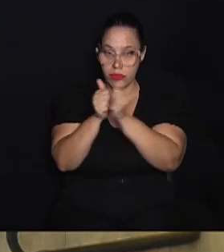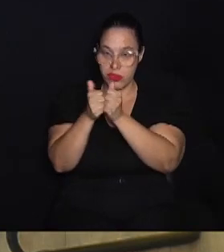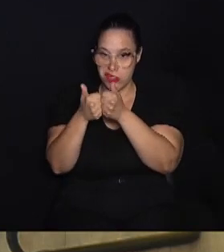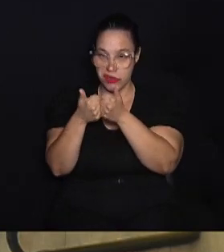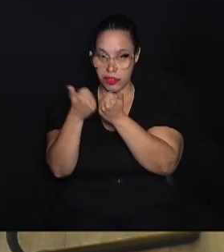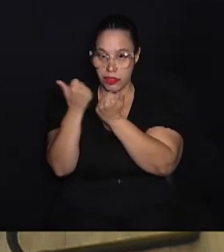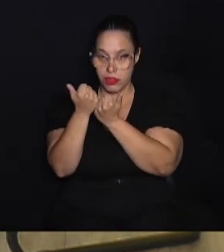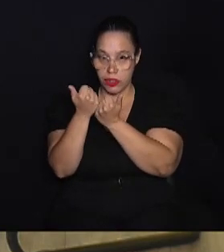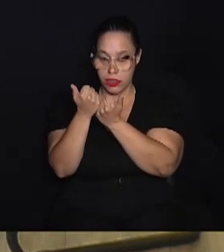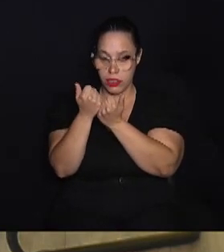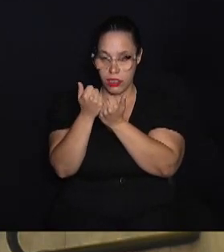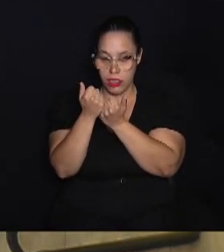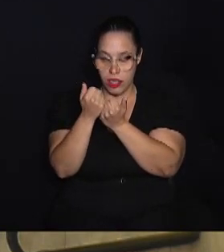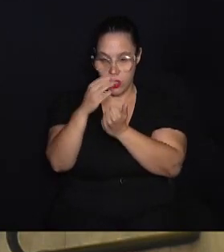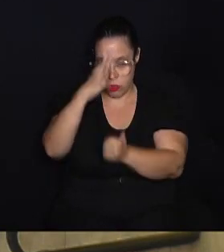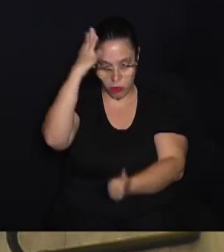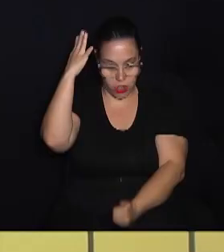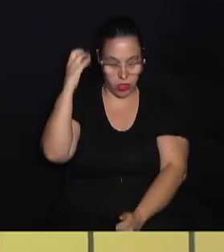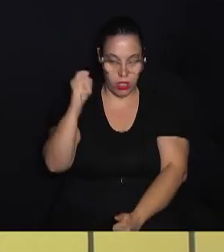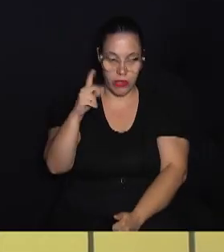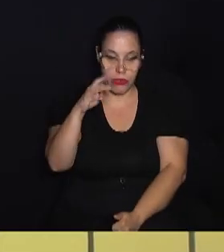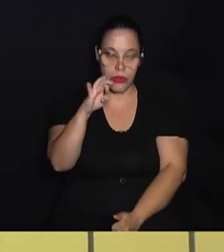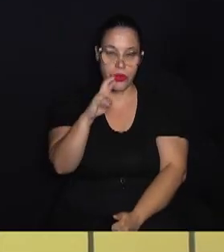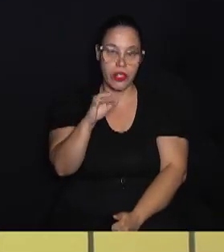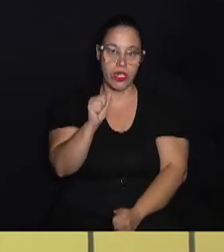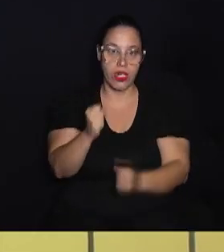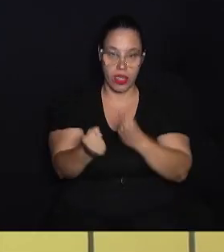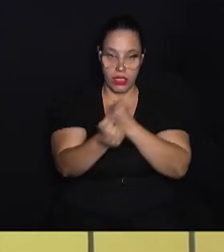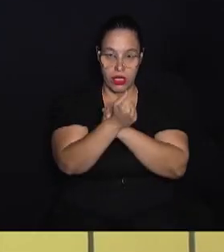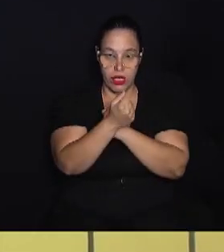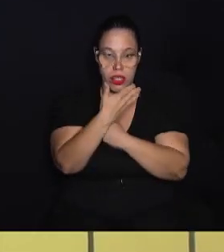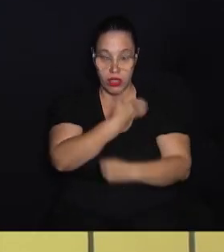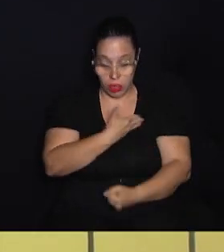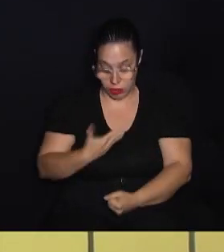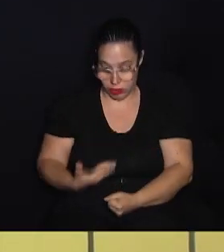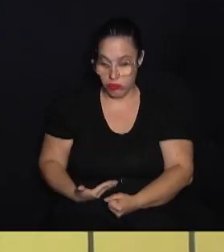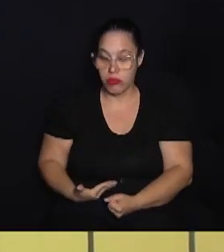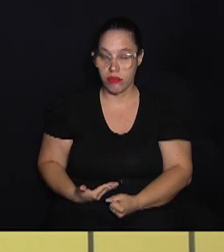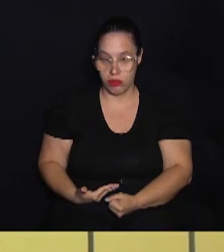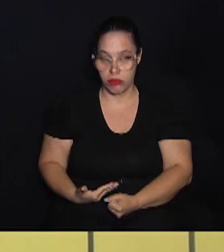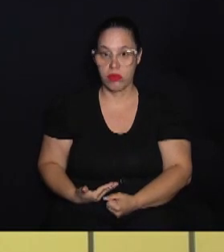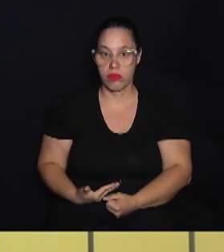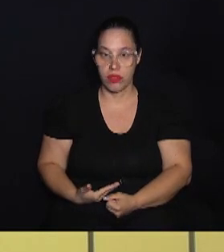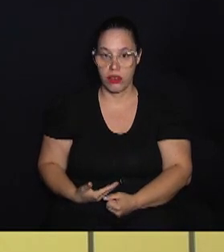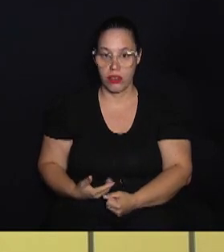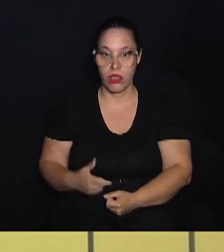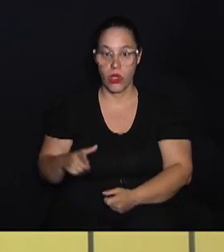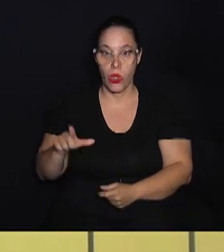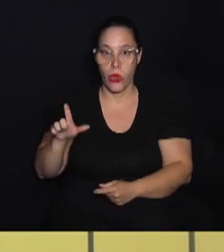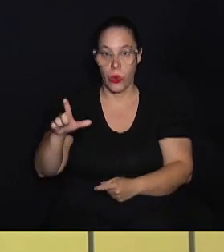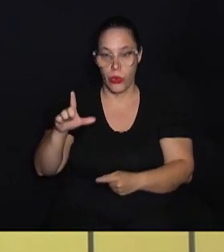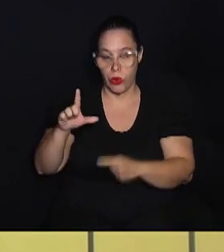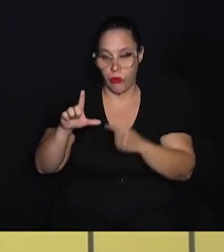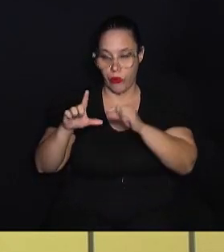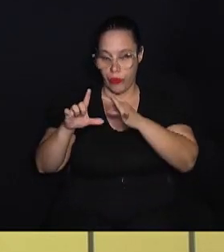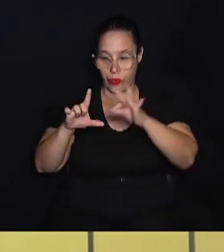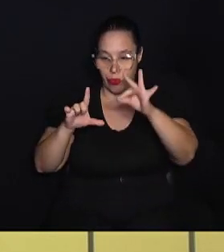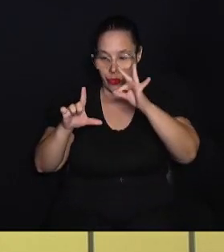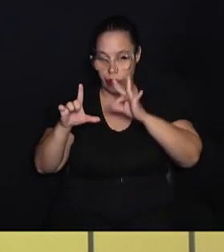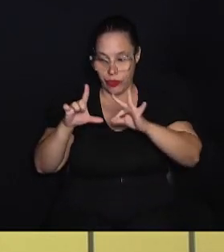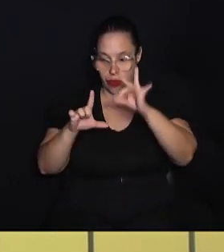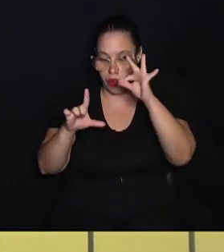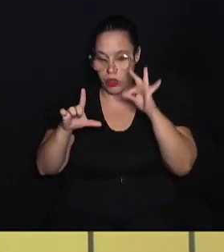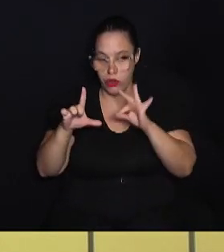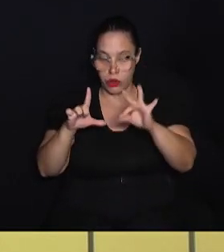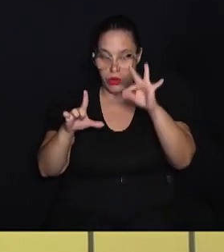Bombeiros e a Defesa Civil, principalmente na questão logística e prevencionista, né? Na questão logística, com relação ao apoio dos meios